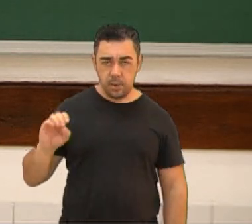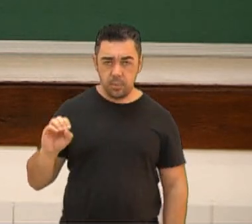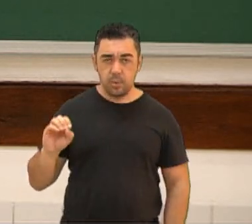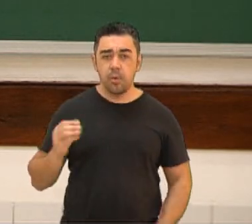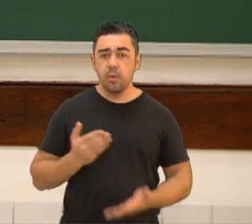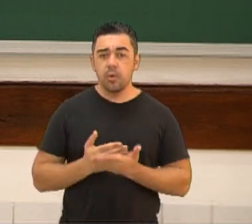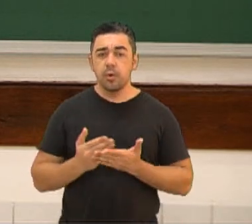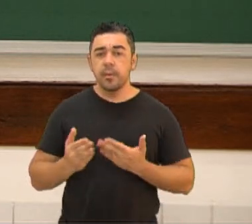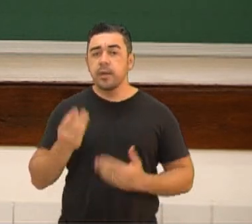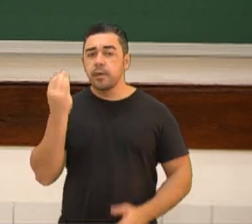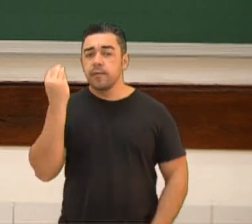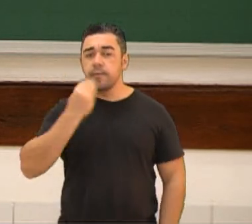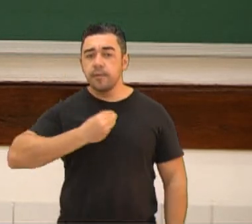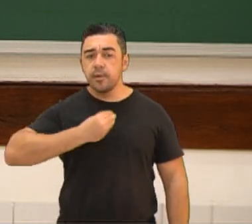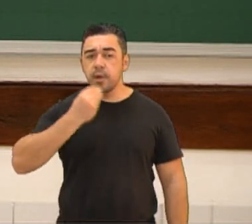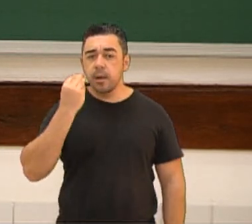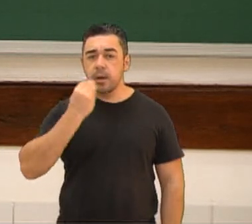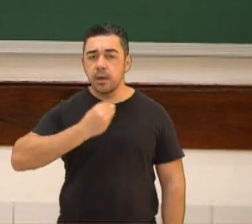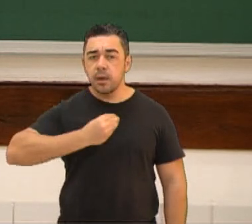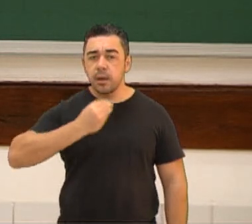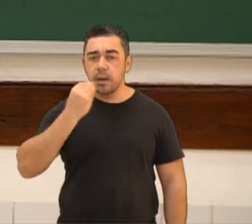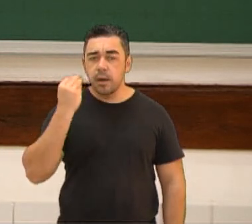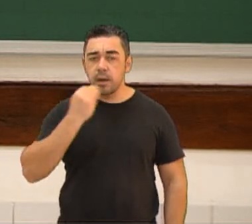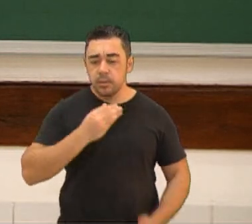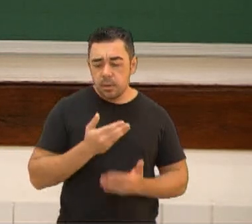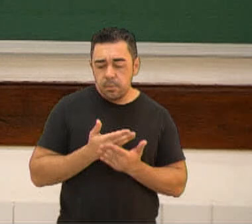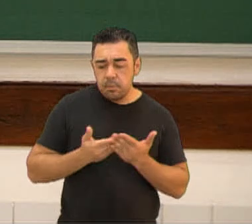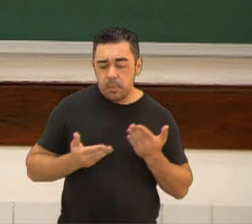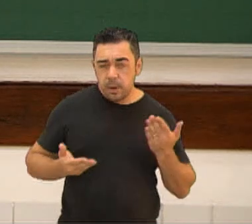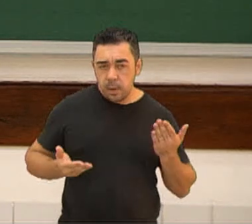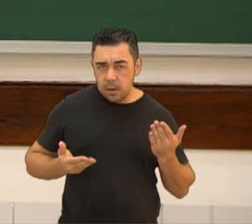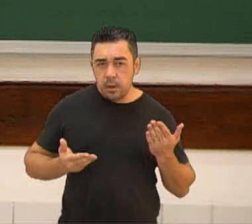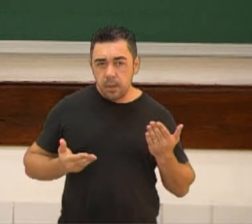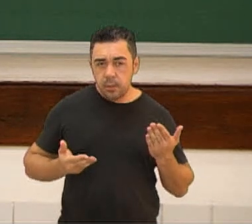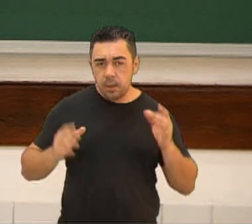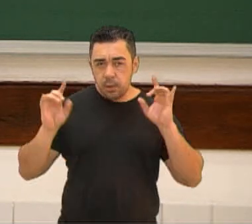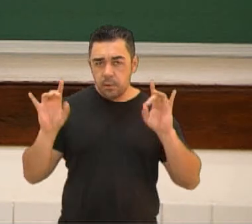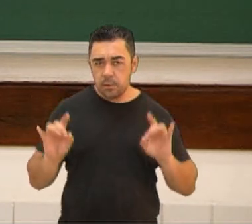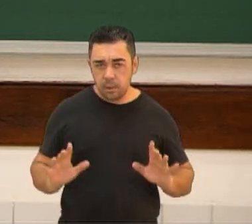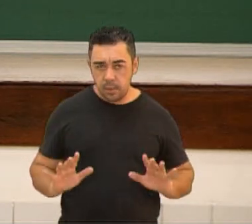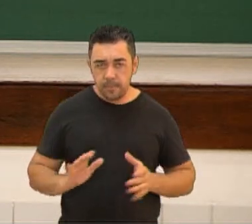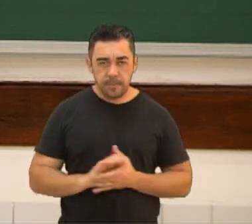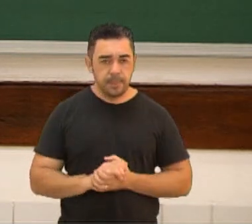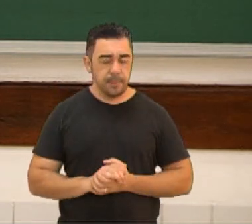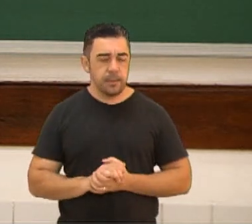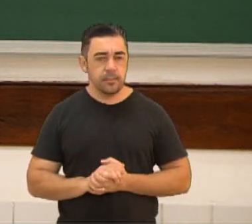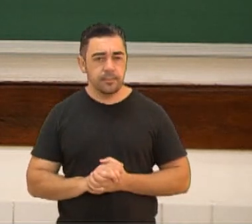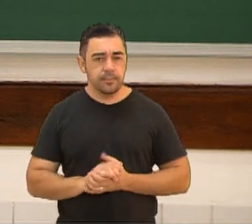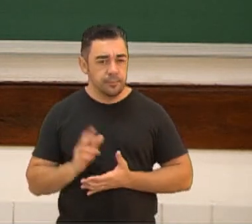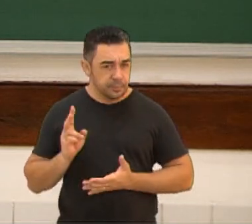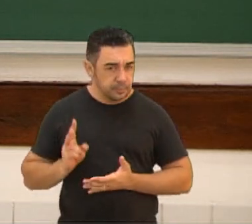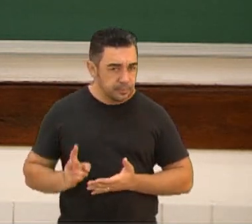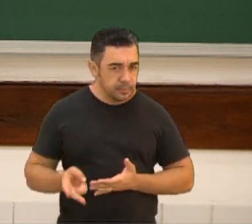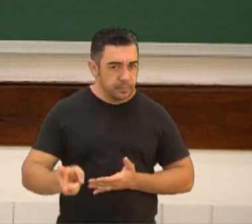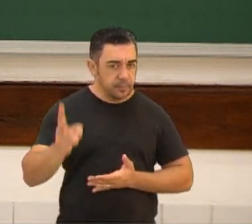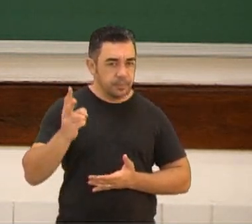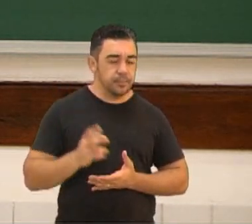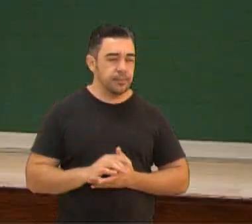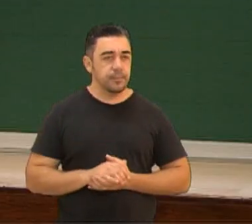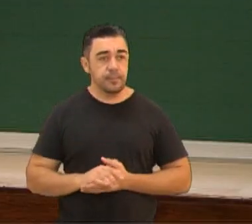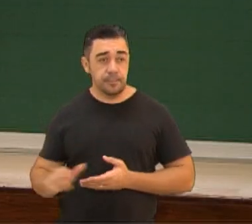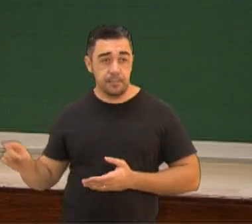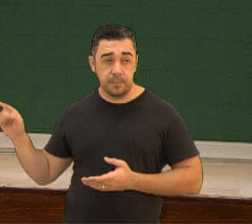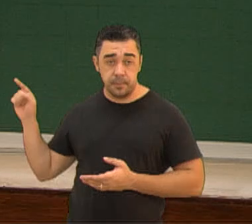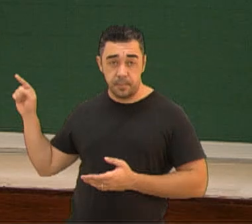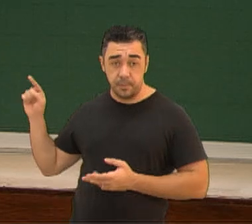prestígio, né? Então, vamos guardar todas essas informações e vamos seguir adiante. E é